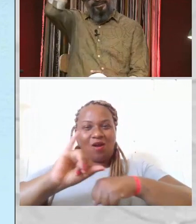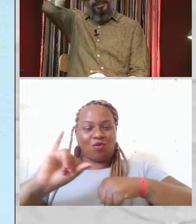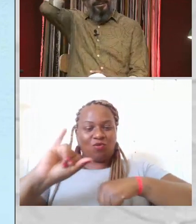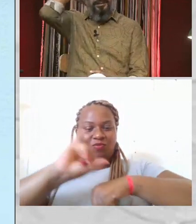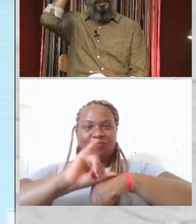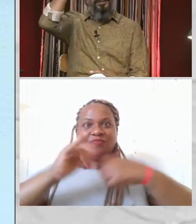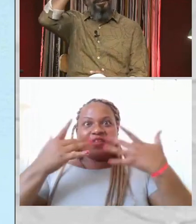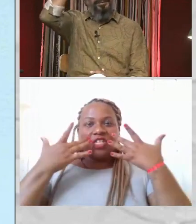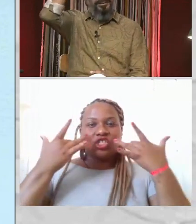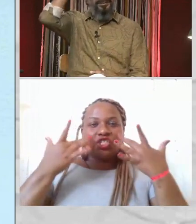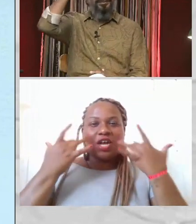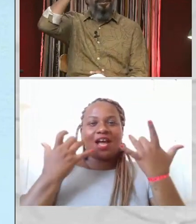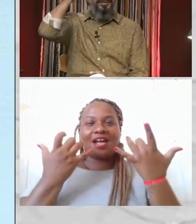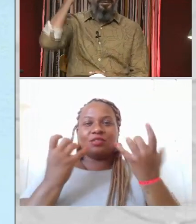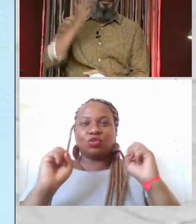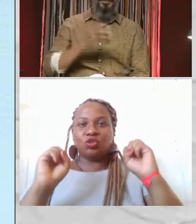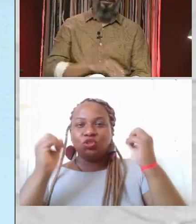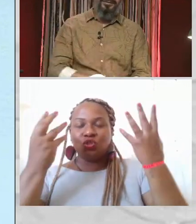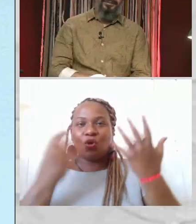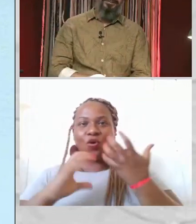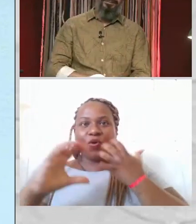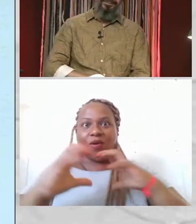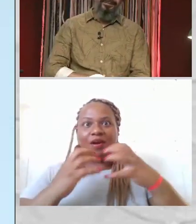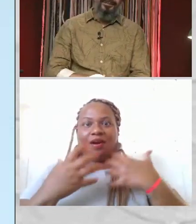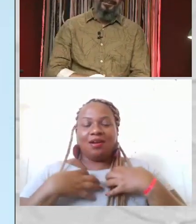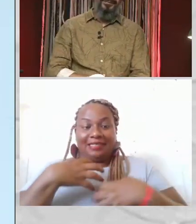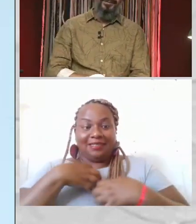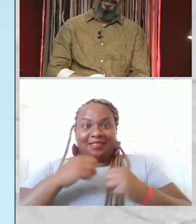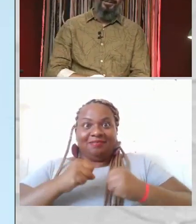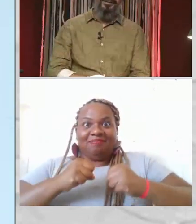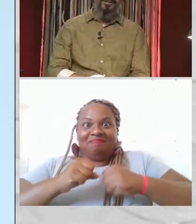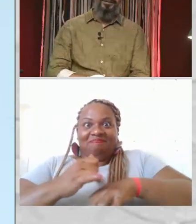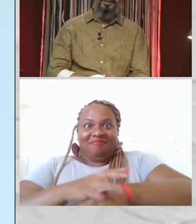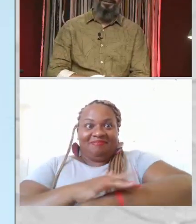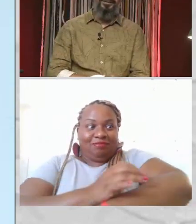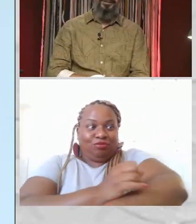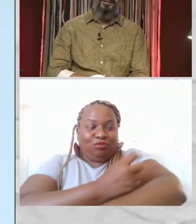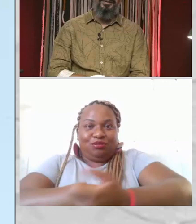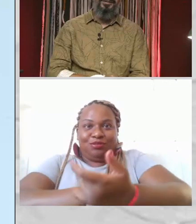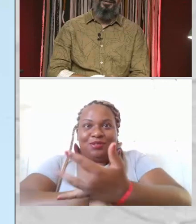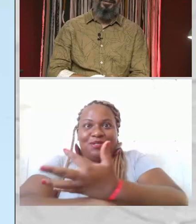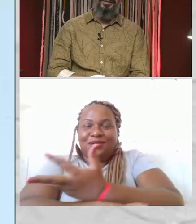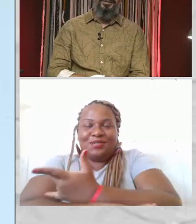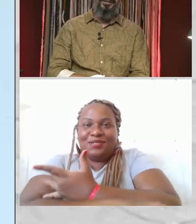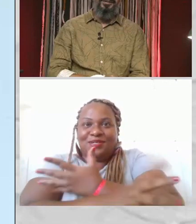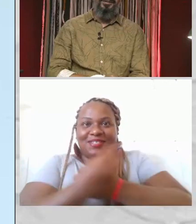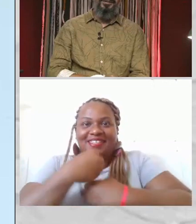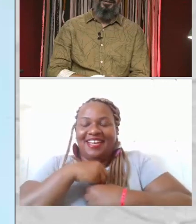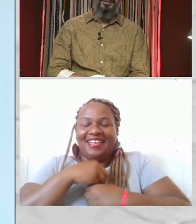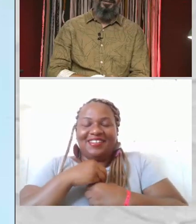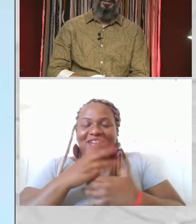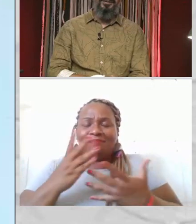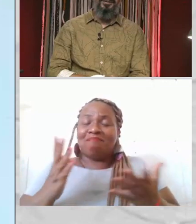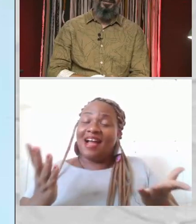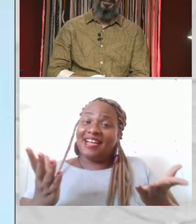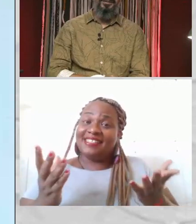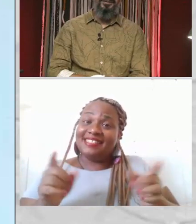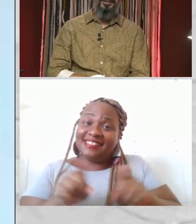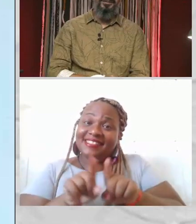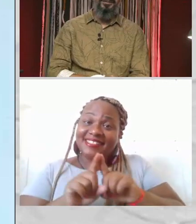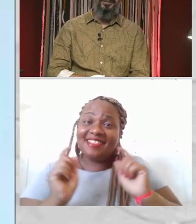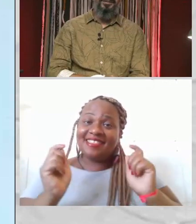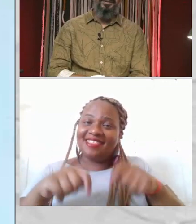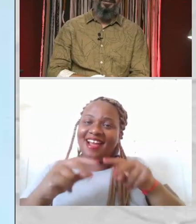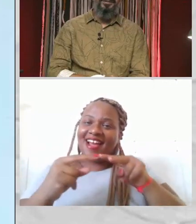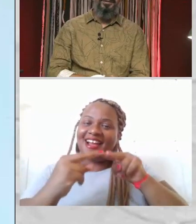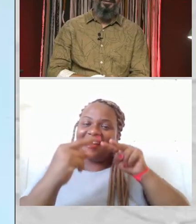a alma, né? Tanto para a gente que faz, quanto para o artista e para o público. Mas, assim, o Conversaria tem essa capacidade, assim, de estar no